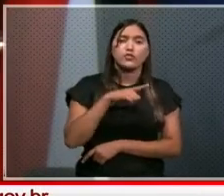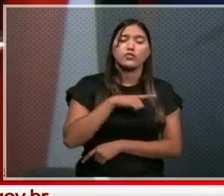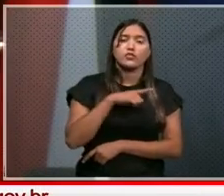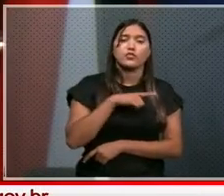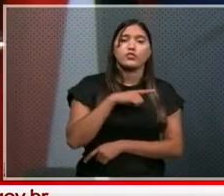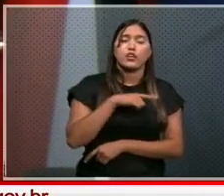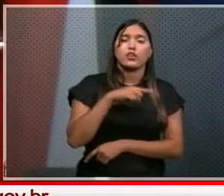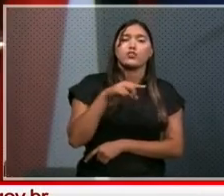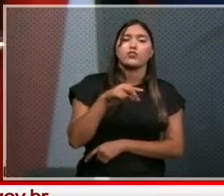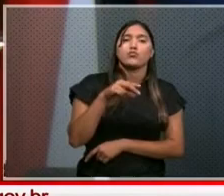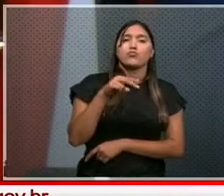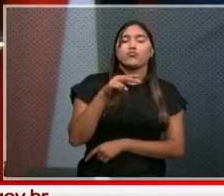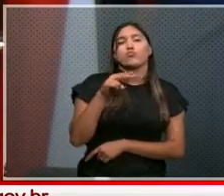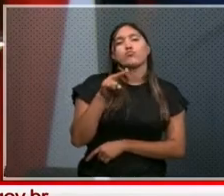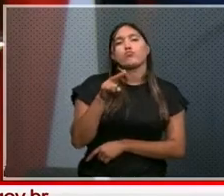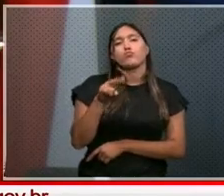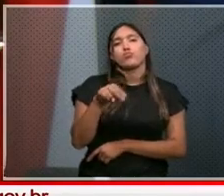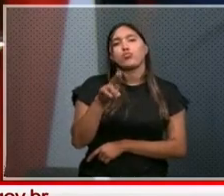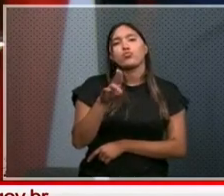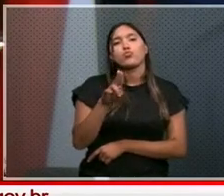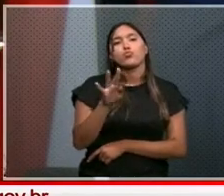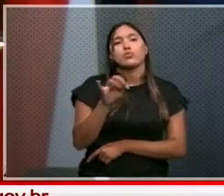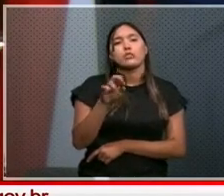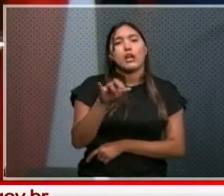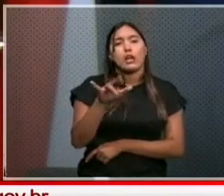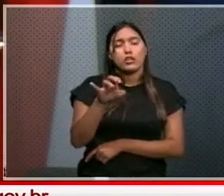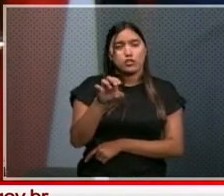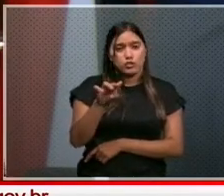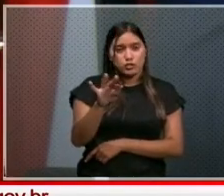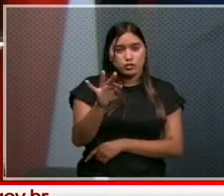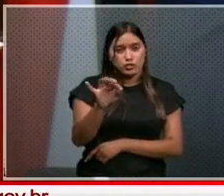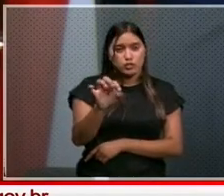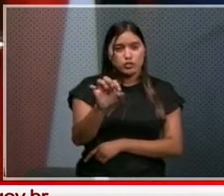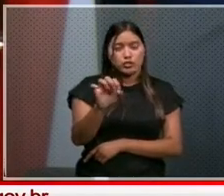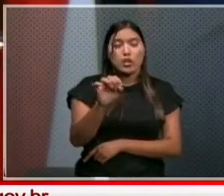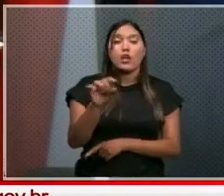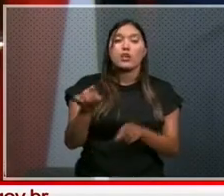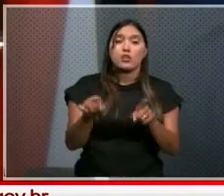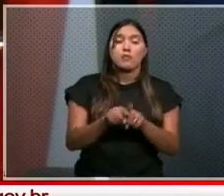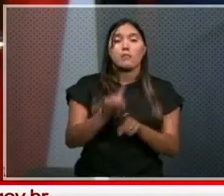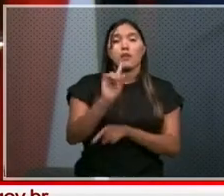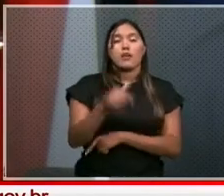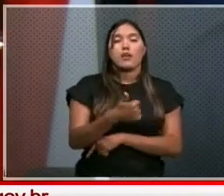no Brasil ele também é 100% Embrapa